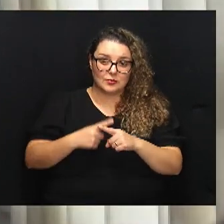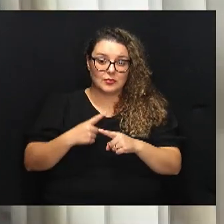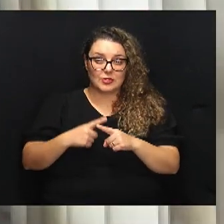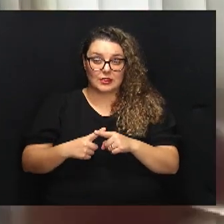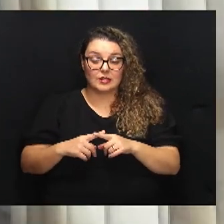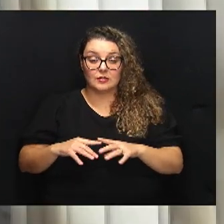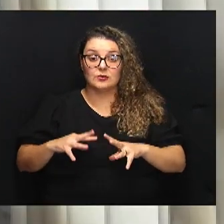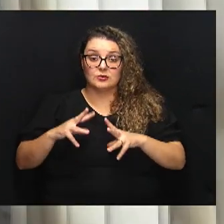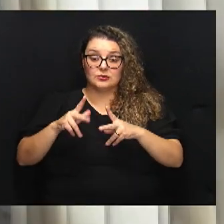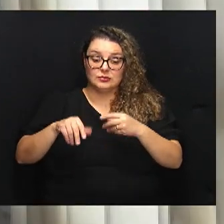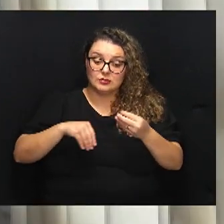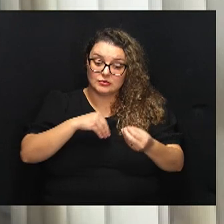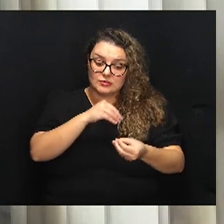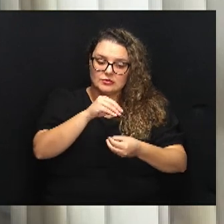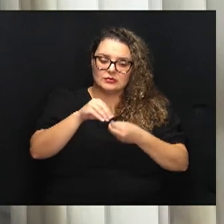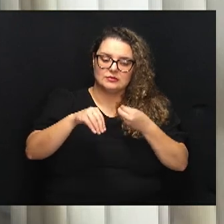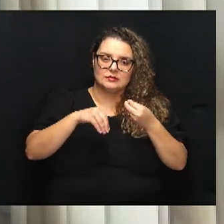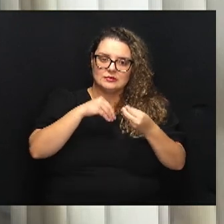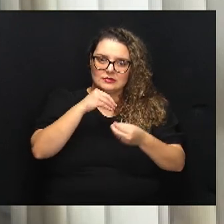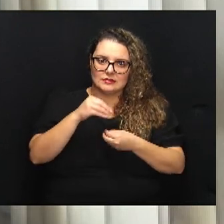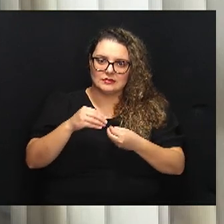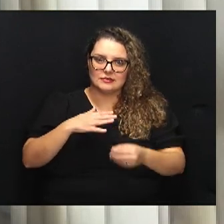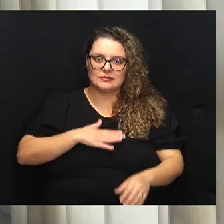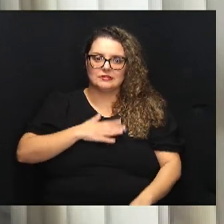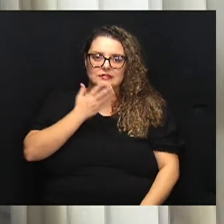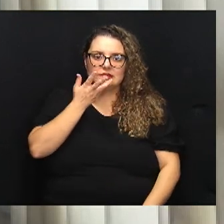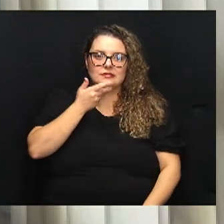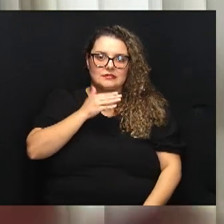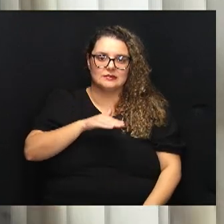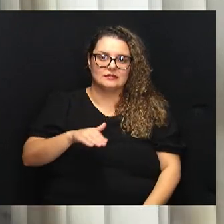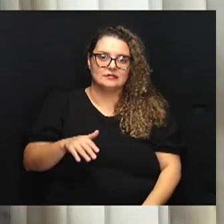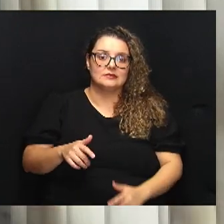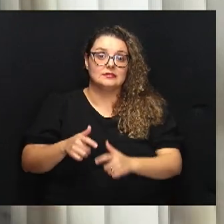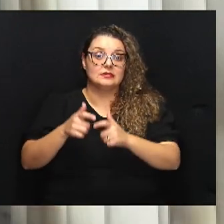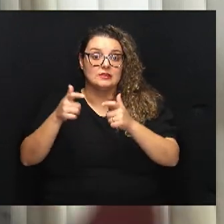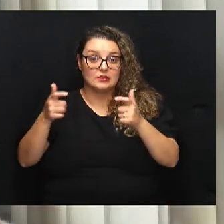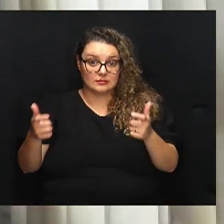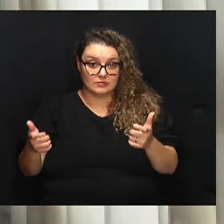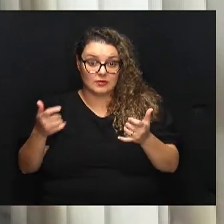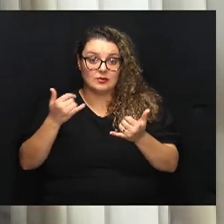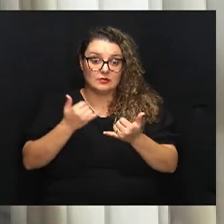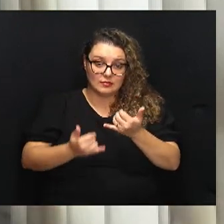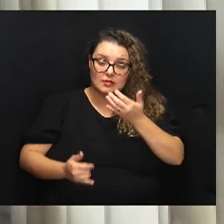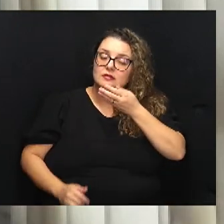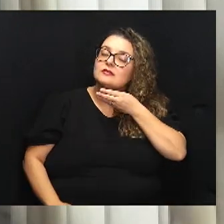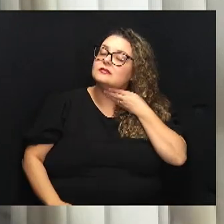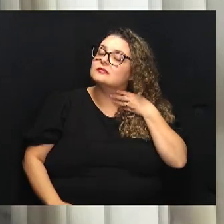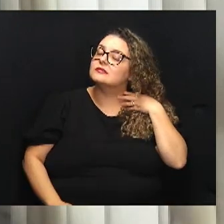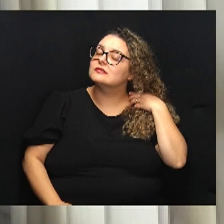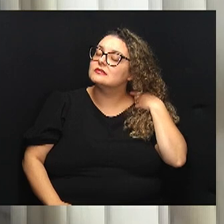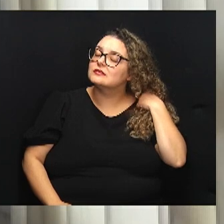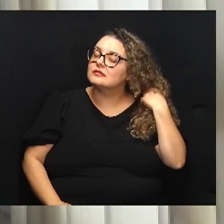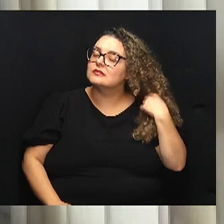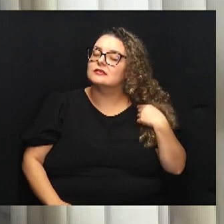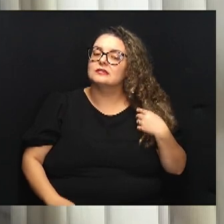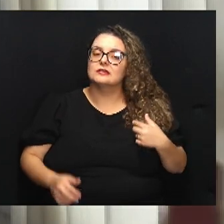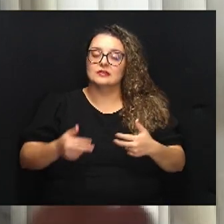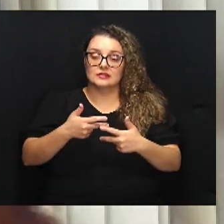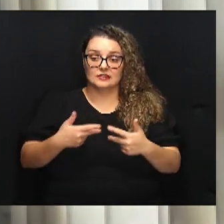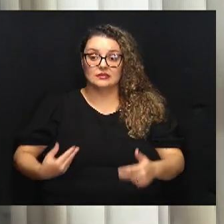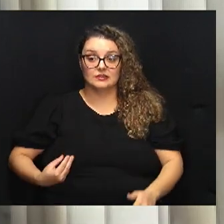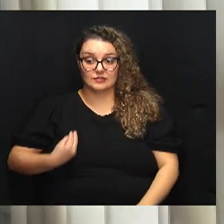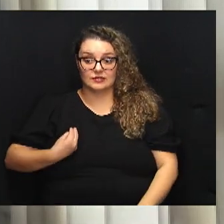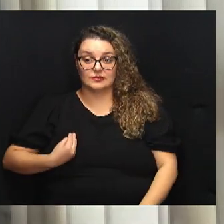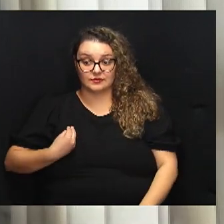tudo estava ali na minha infância. Grande parte, Gabriel, das coisas que nós